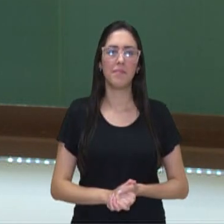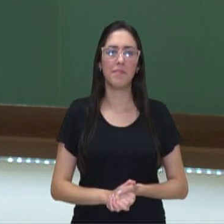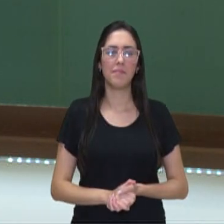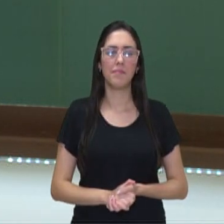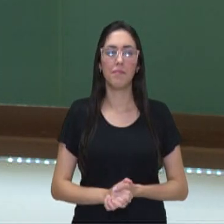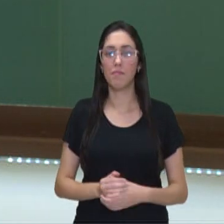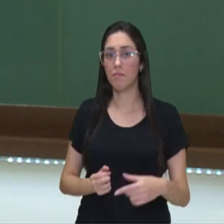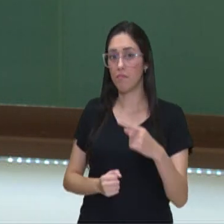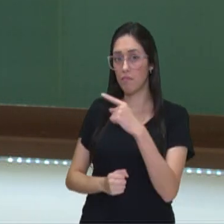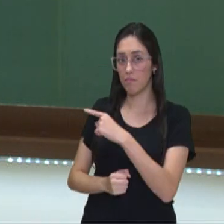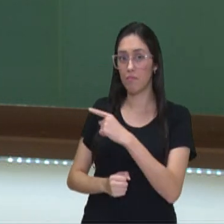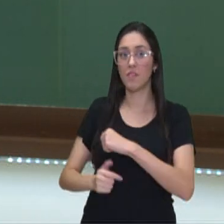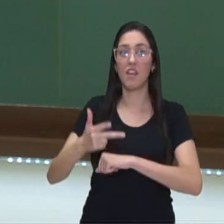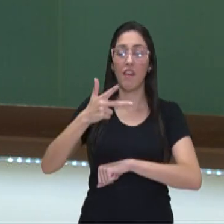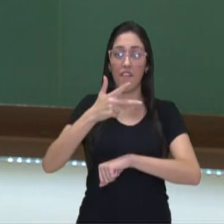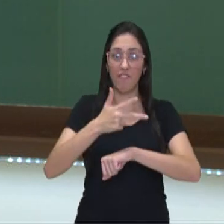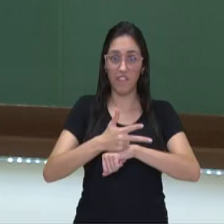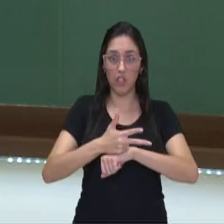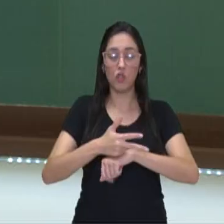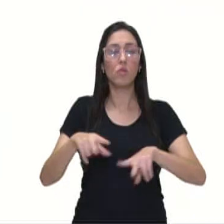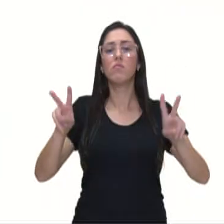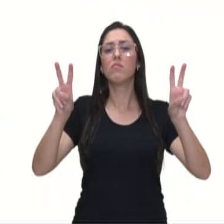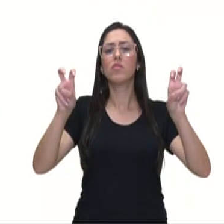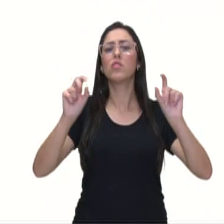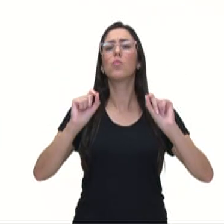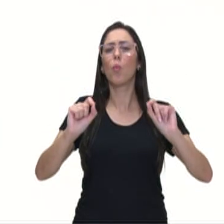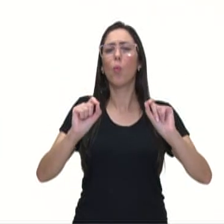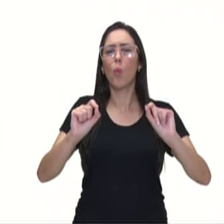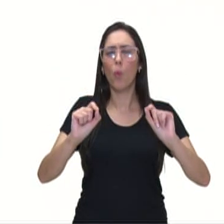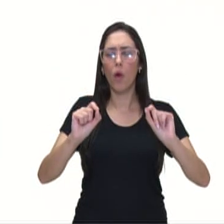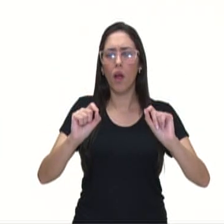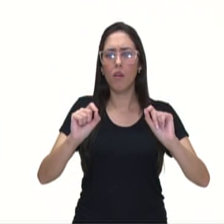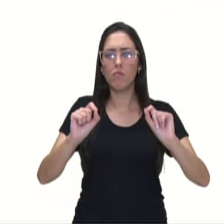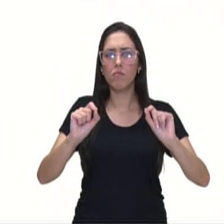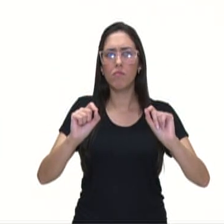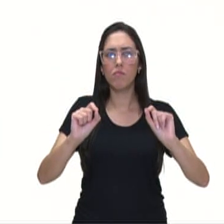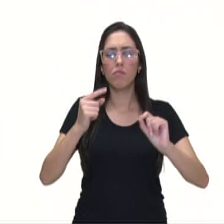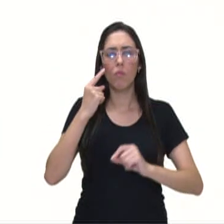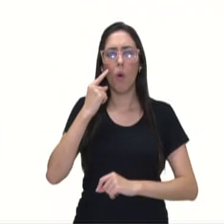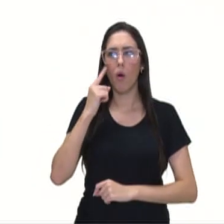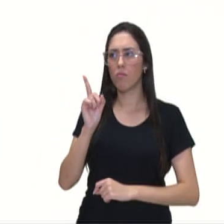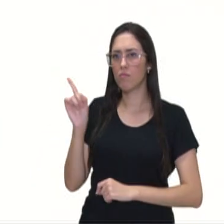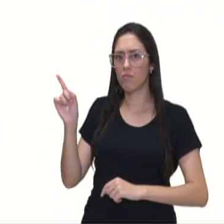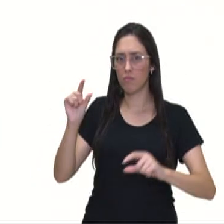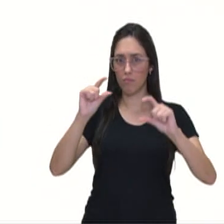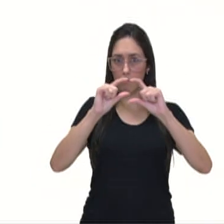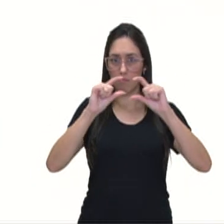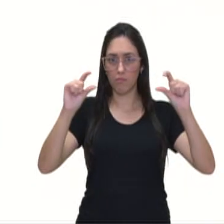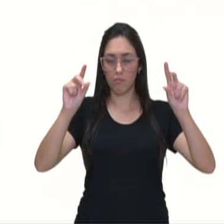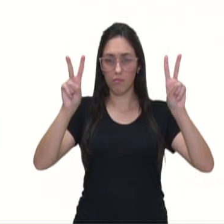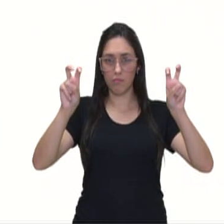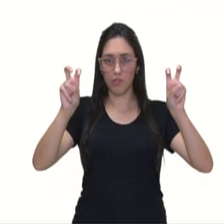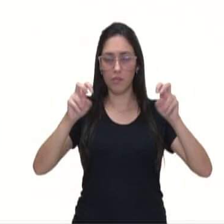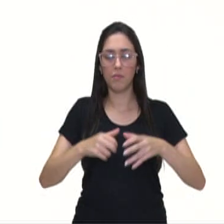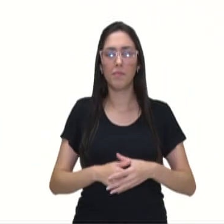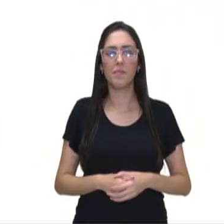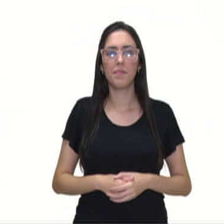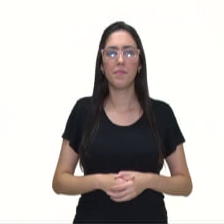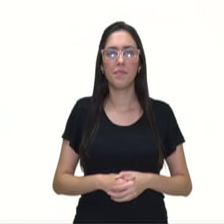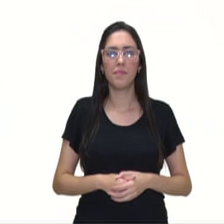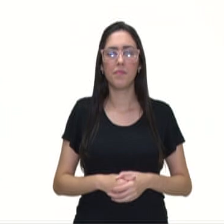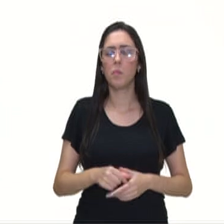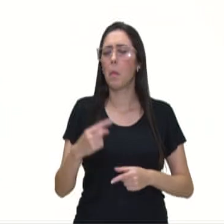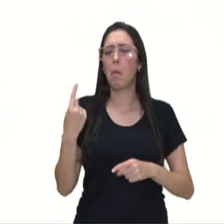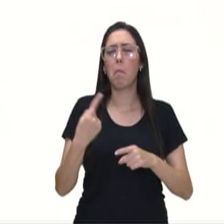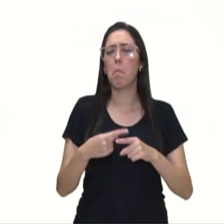Temos aqui um vídeo. O título dele é Why has English developed as a world language? Por que